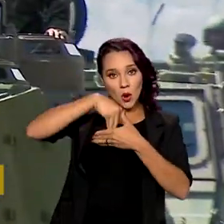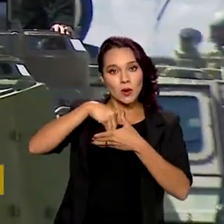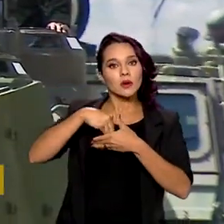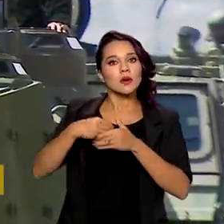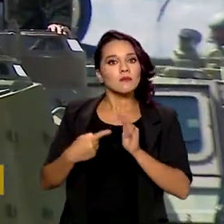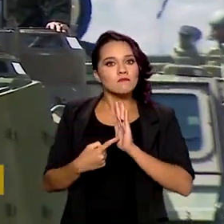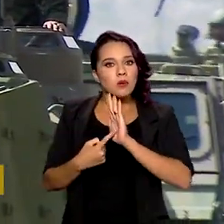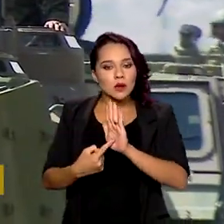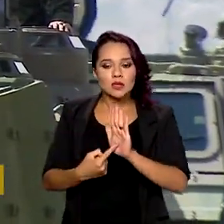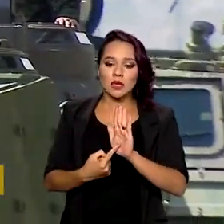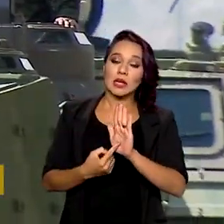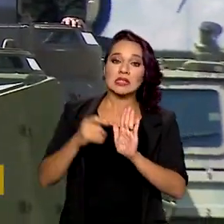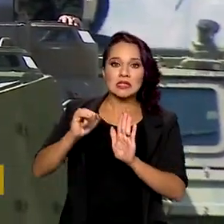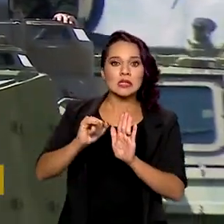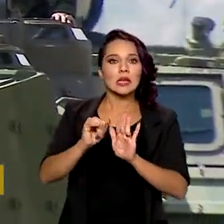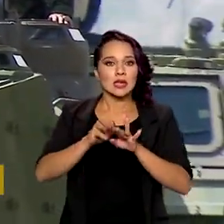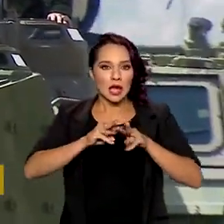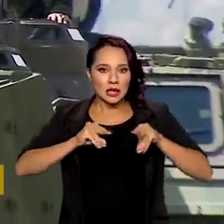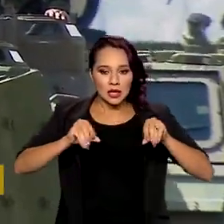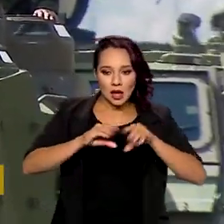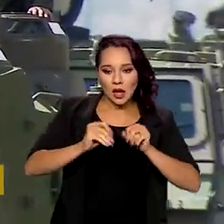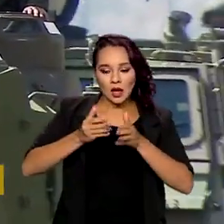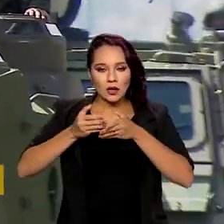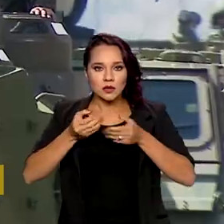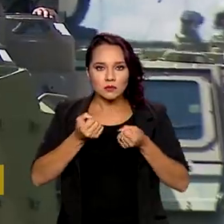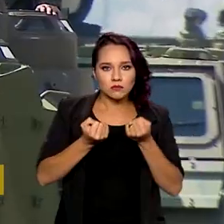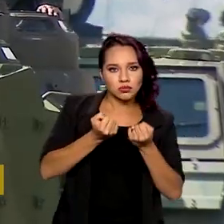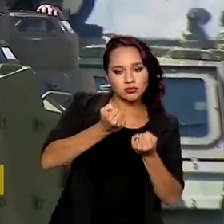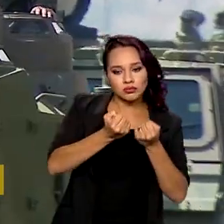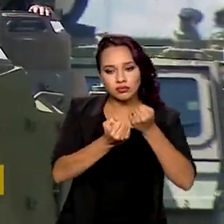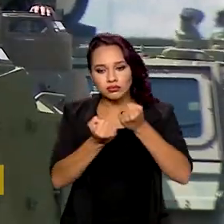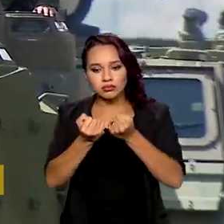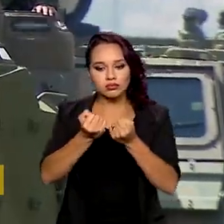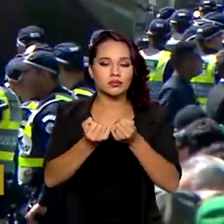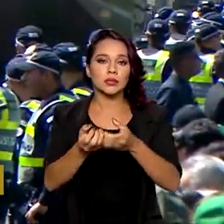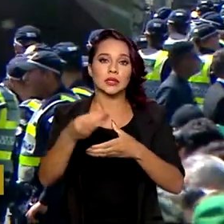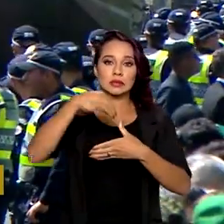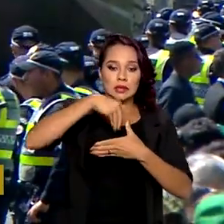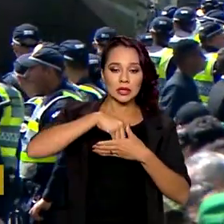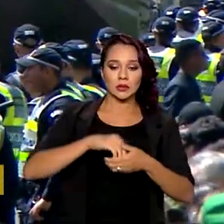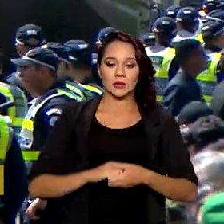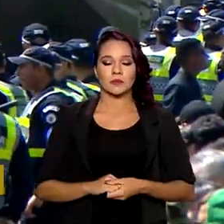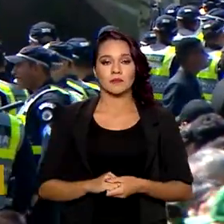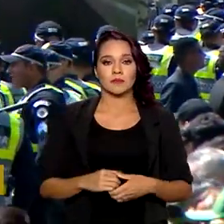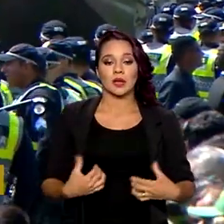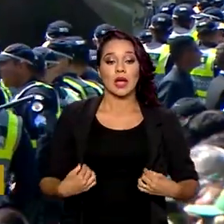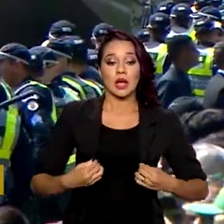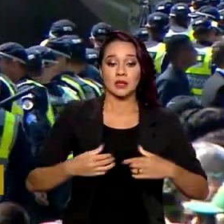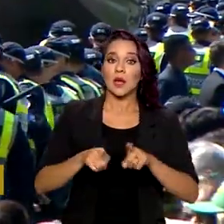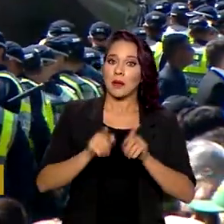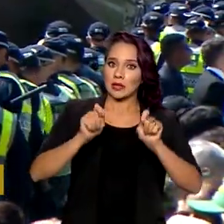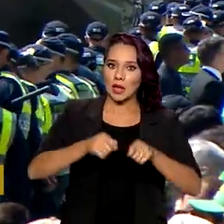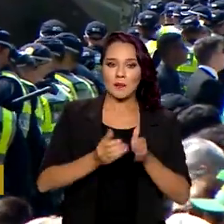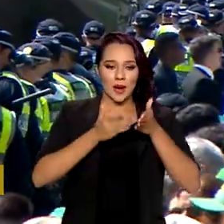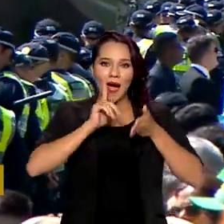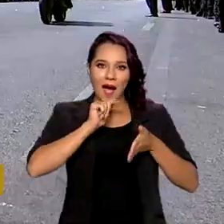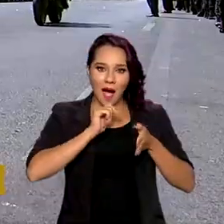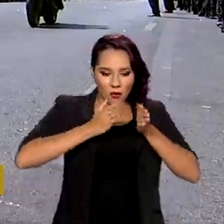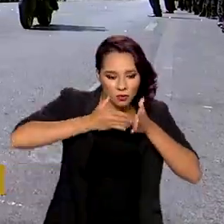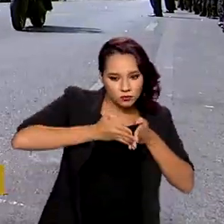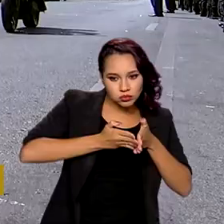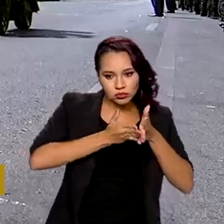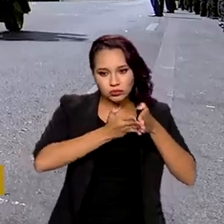naval sobre terra. Então, eles transportam o... É a transição ali da água para a terra. A transição da água para a